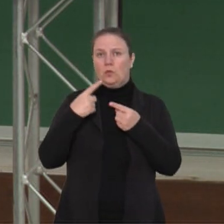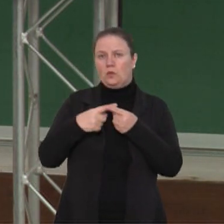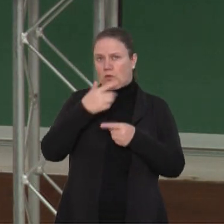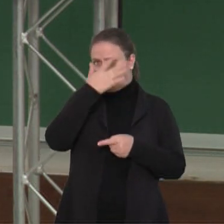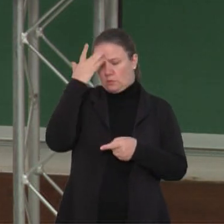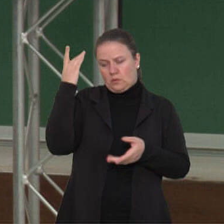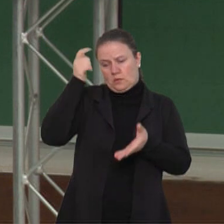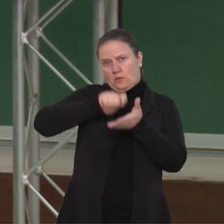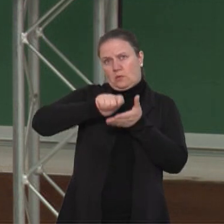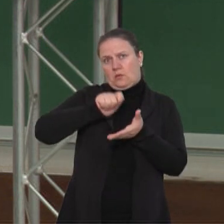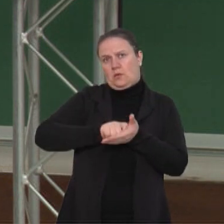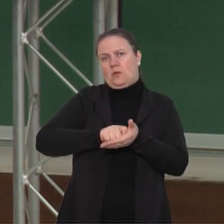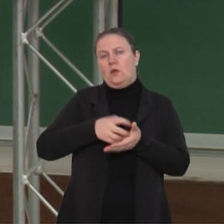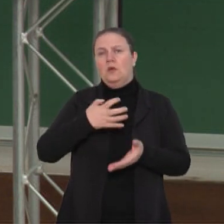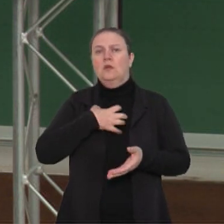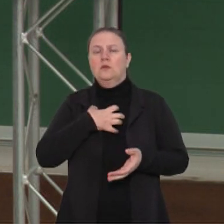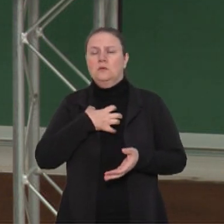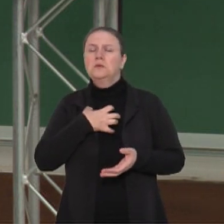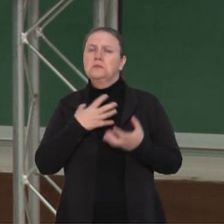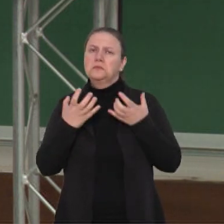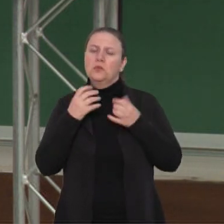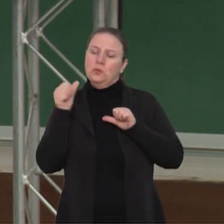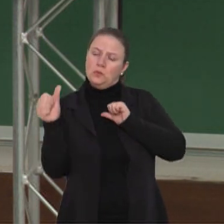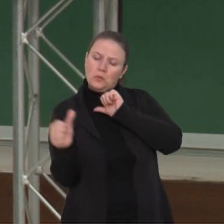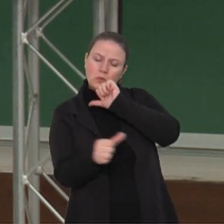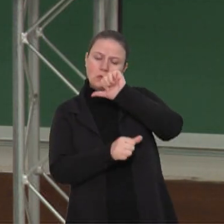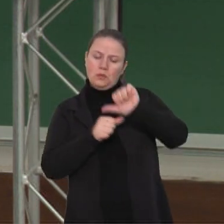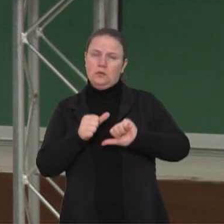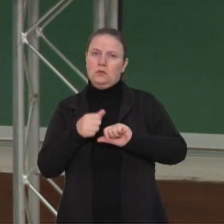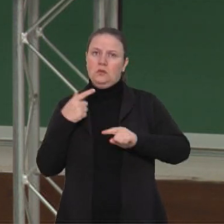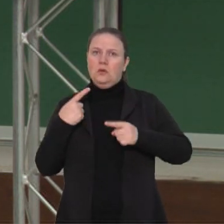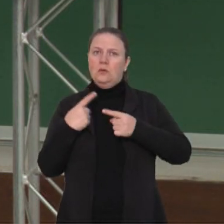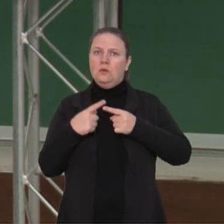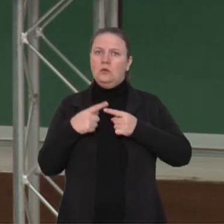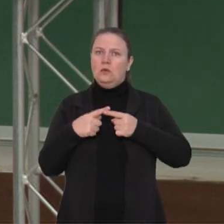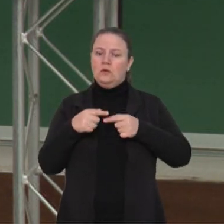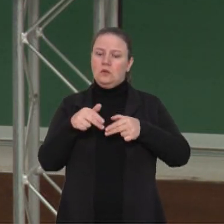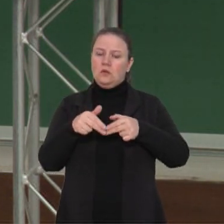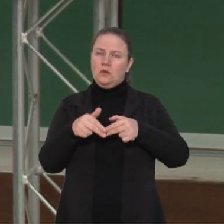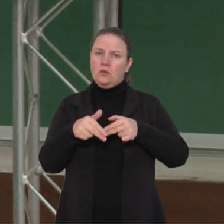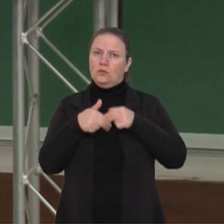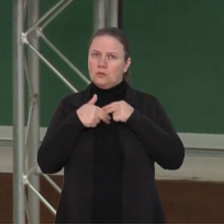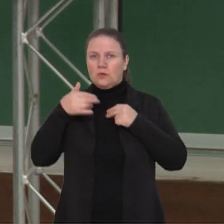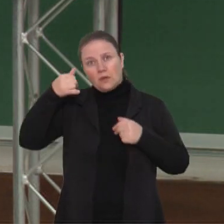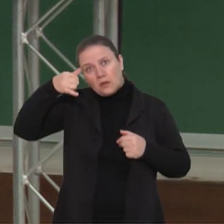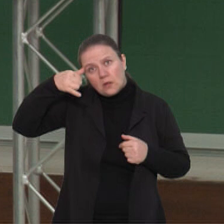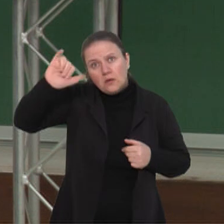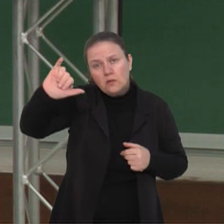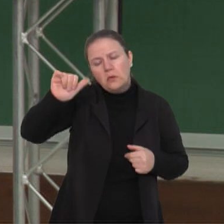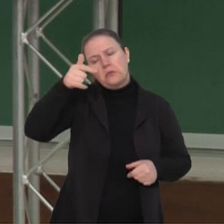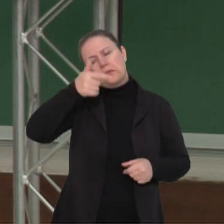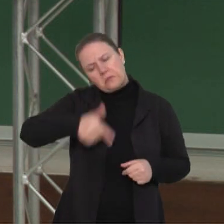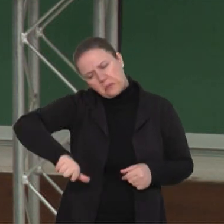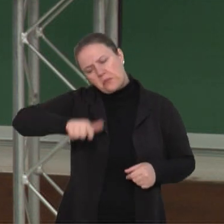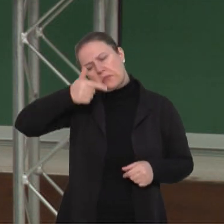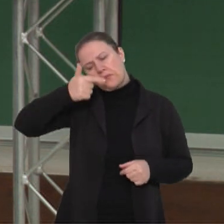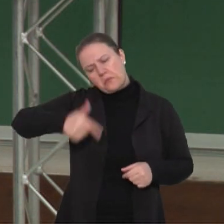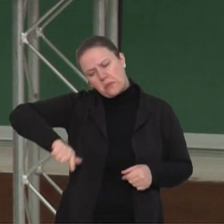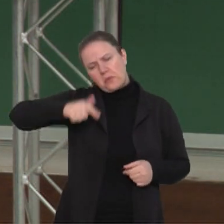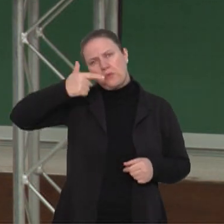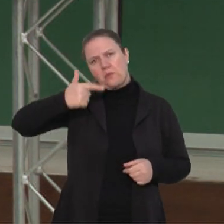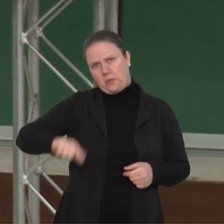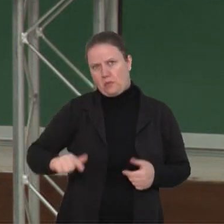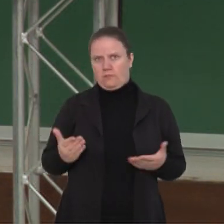fez dessa forma? Porque ela quis evitar a repetição do termo. Ia ficar muito perto ali, ó,